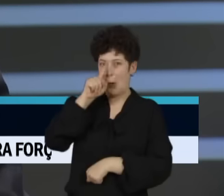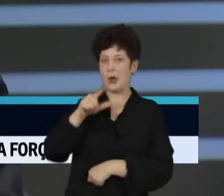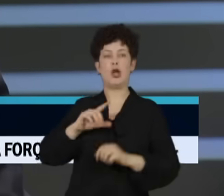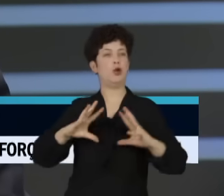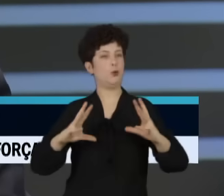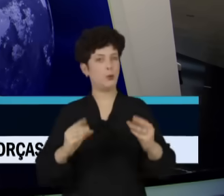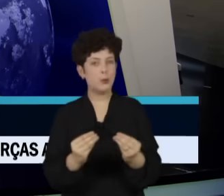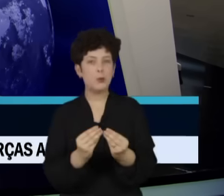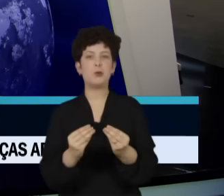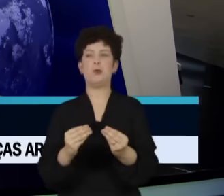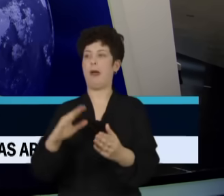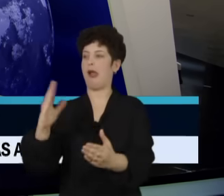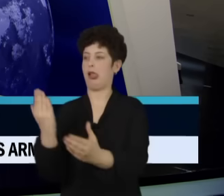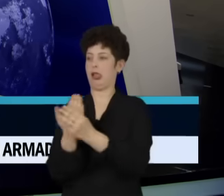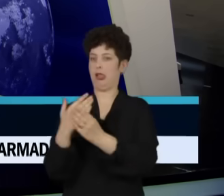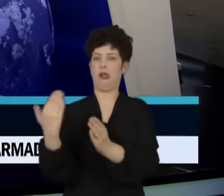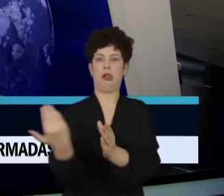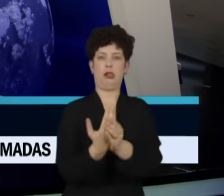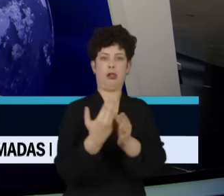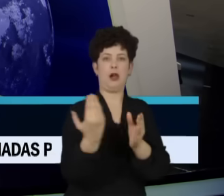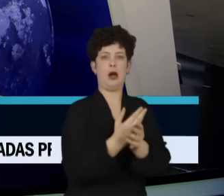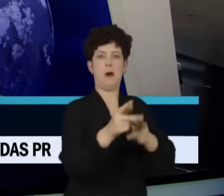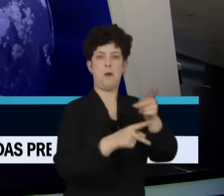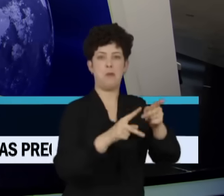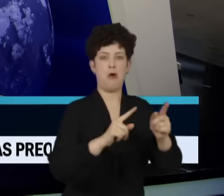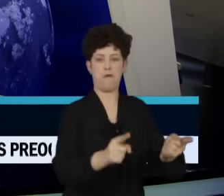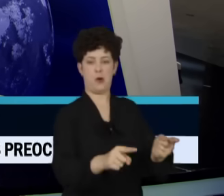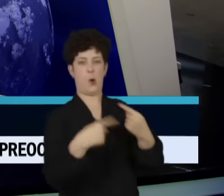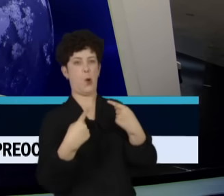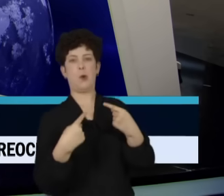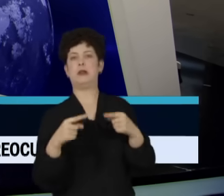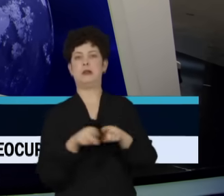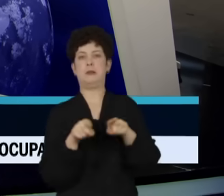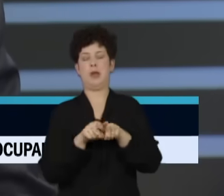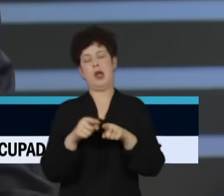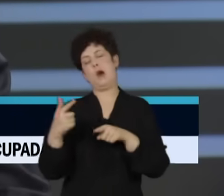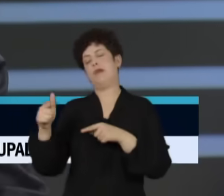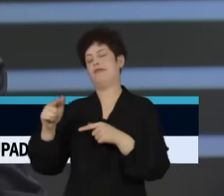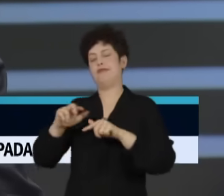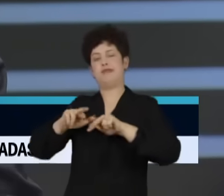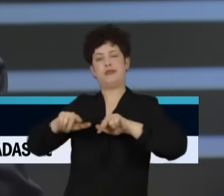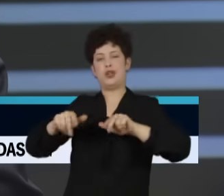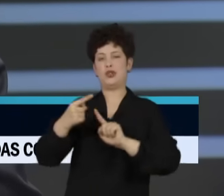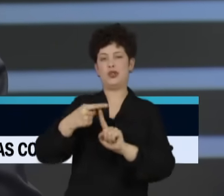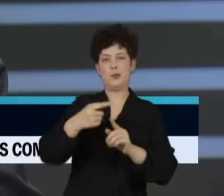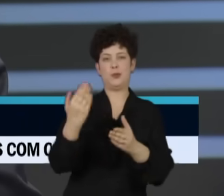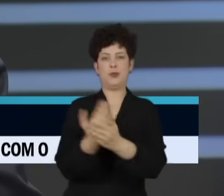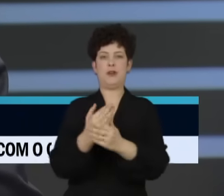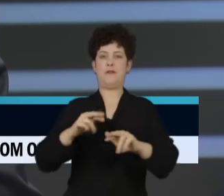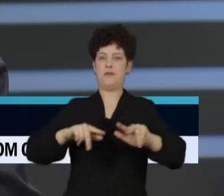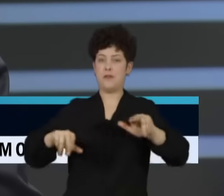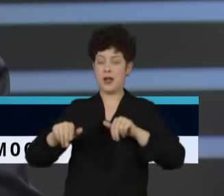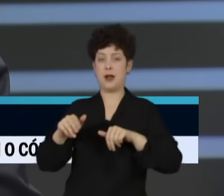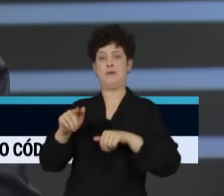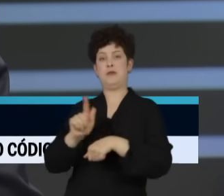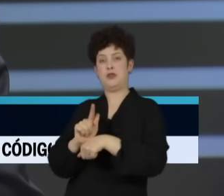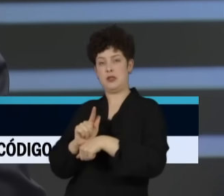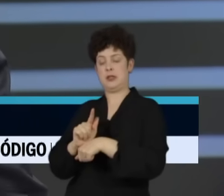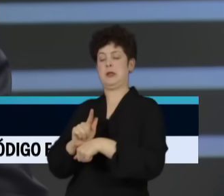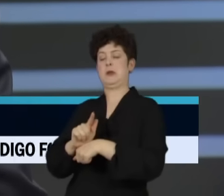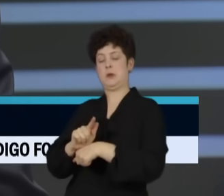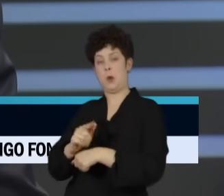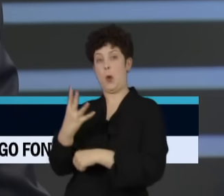vira ação de improbidade, ação popular, depois vira ação improbidade. Então, o sujeito participa da gestão pública por 4